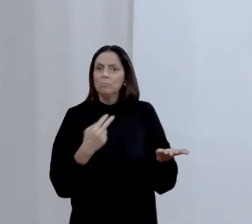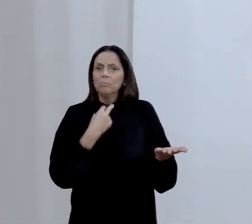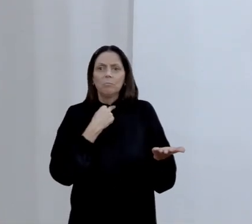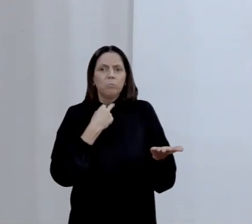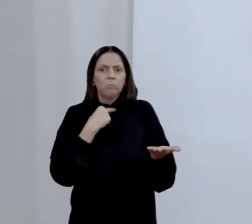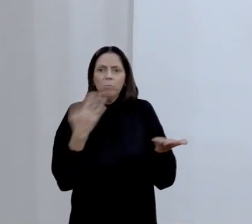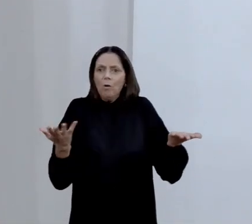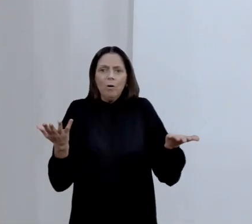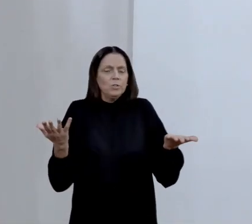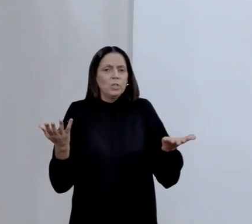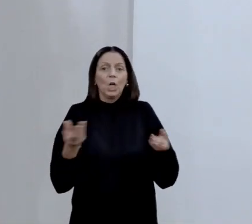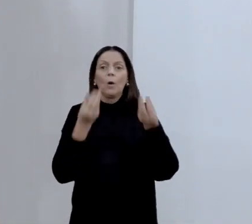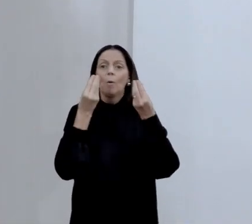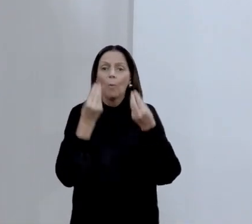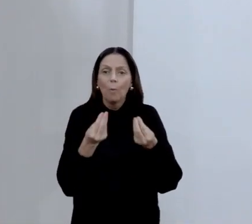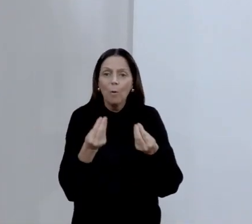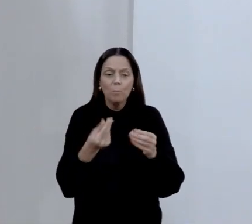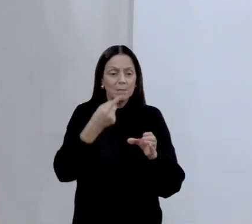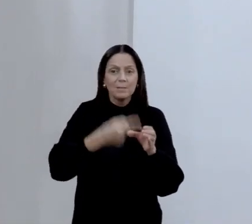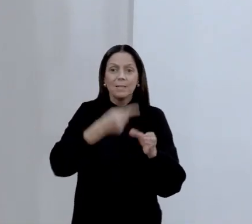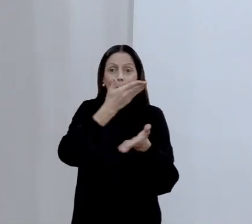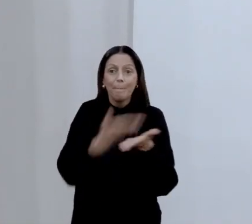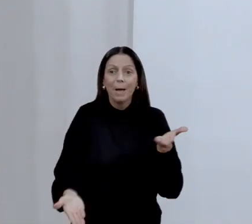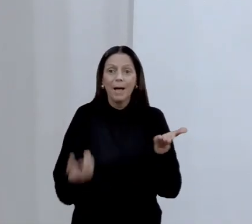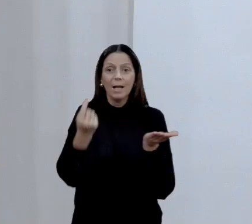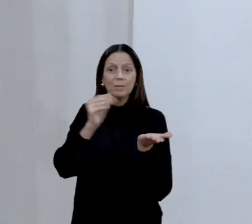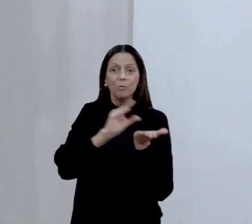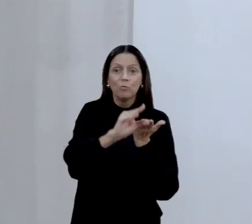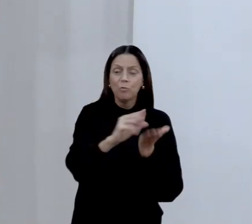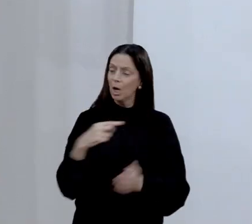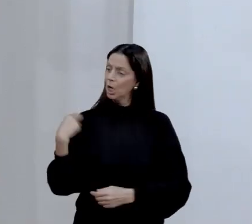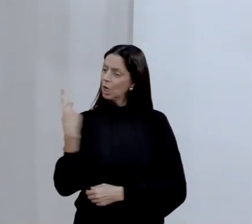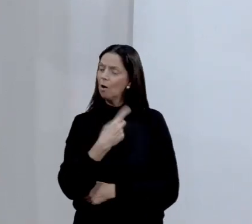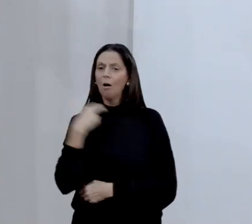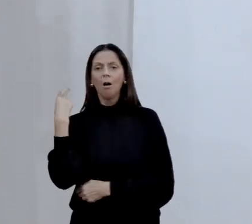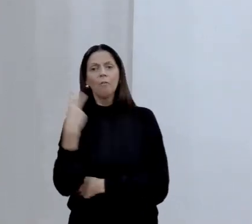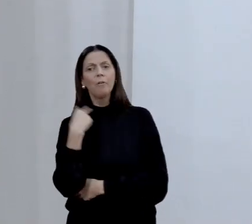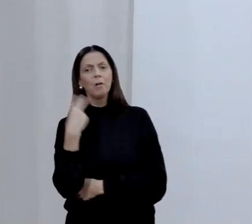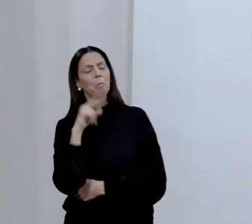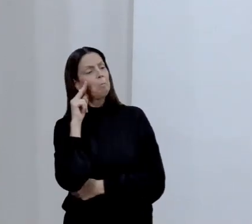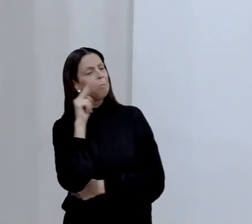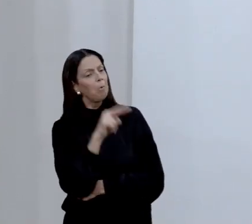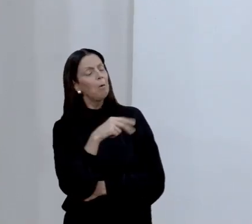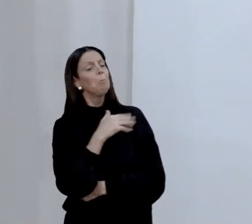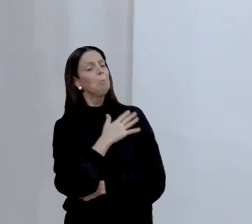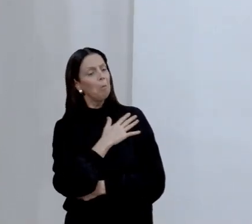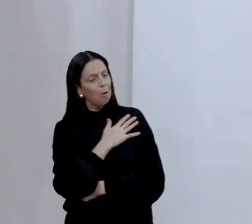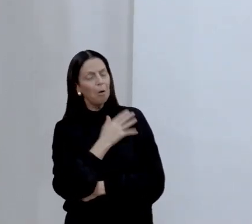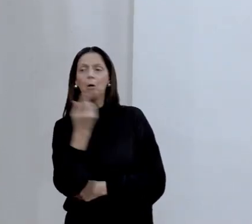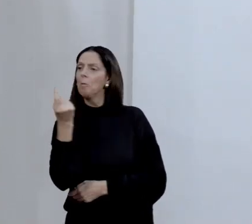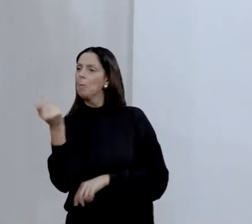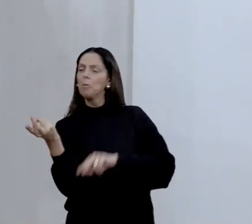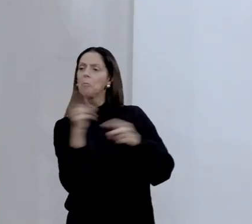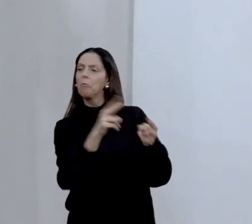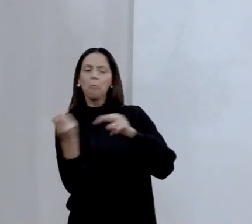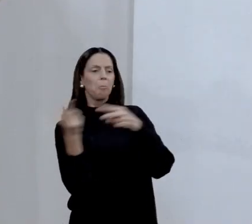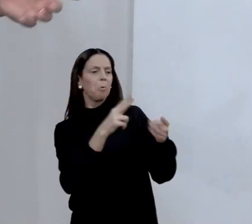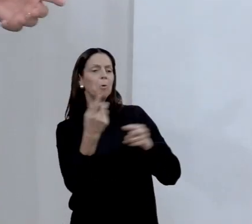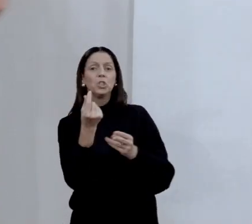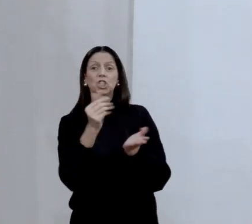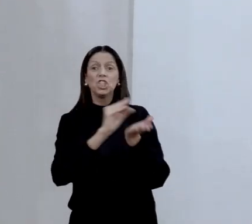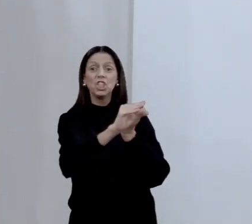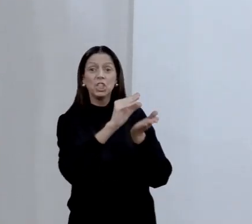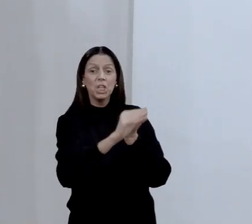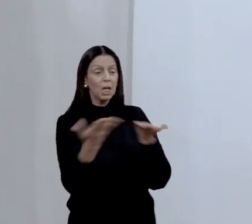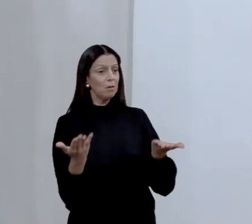dá é para a nossa cidade, o que não dá é para nós, vereadores, olharmos por um quadro que tem várias emendas, vários milhões de reais parados